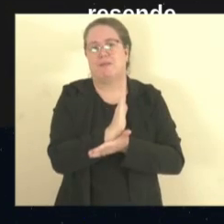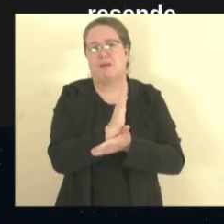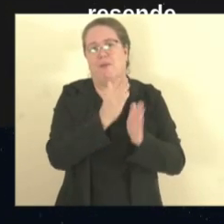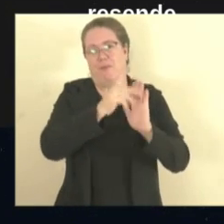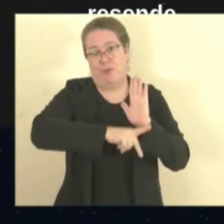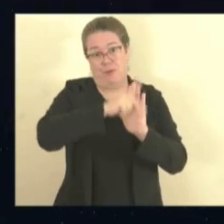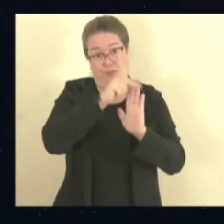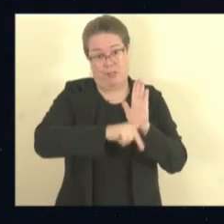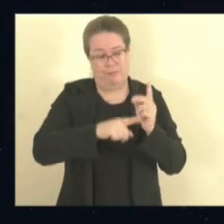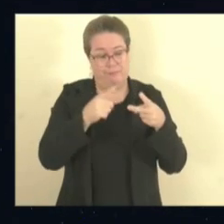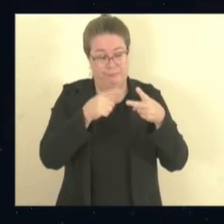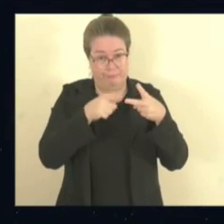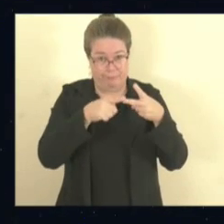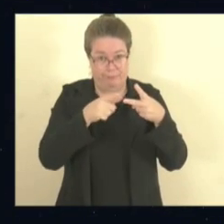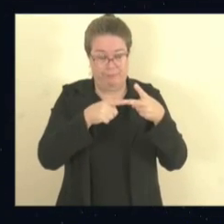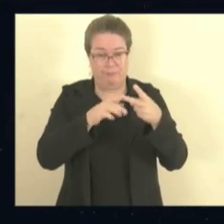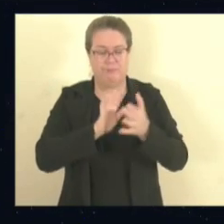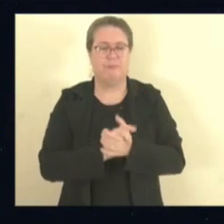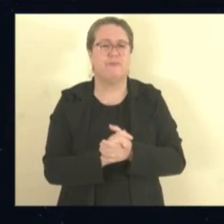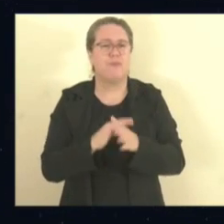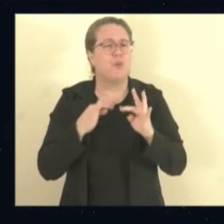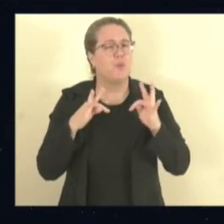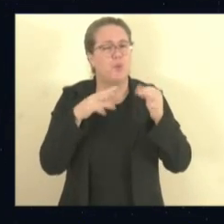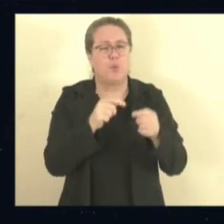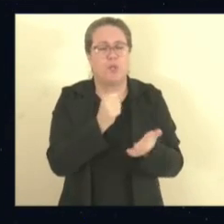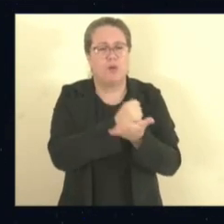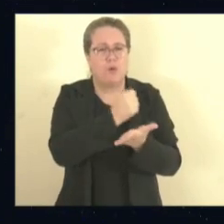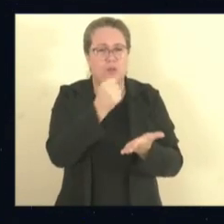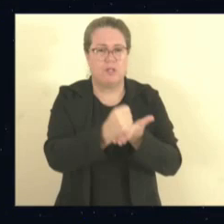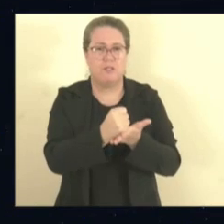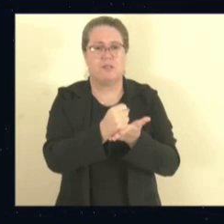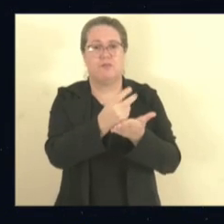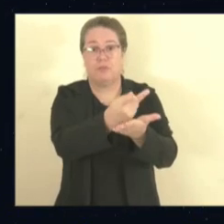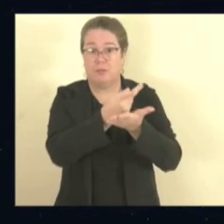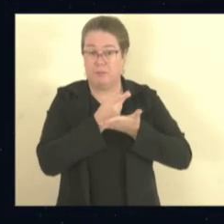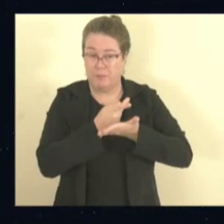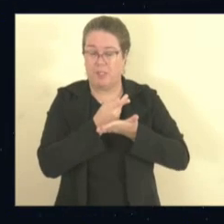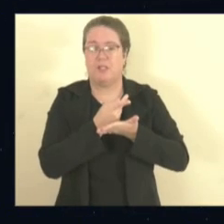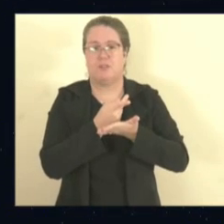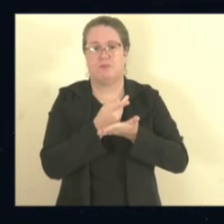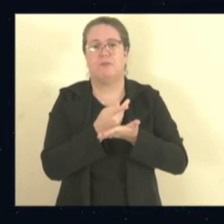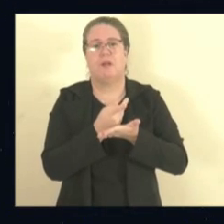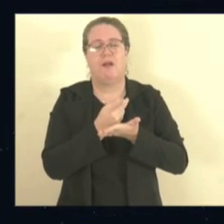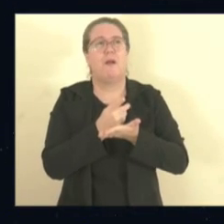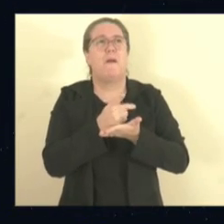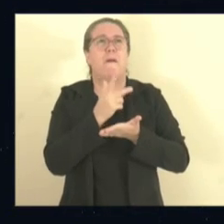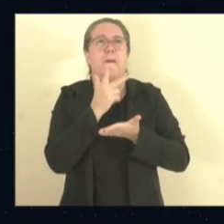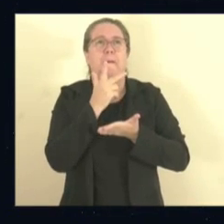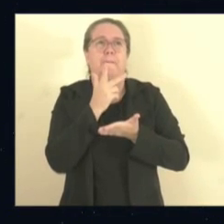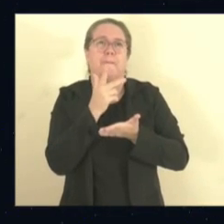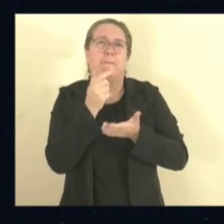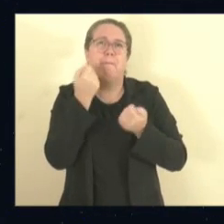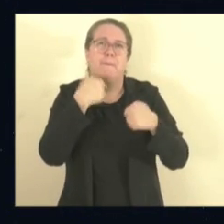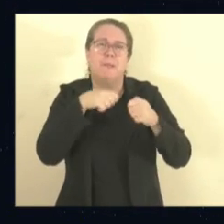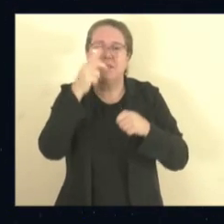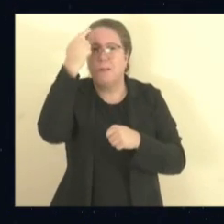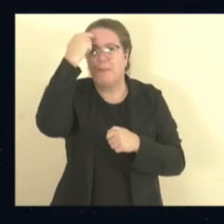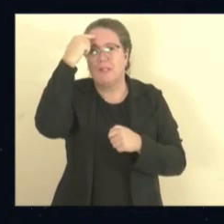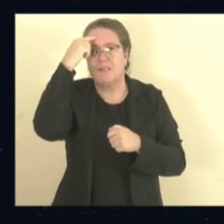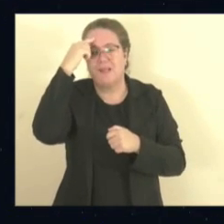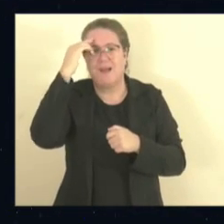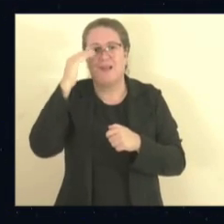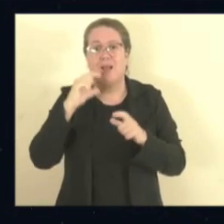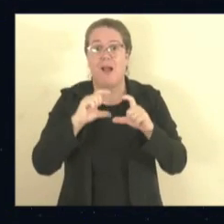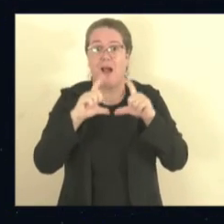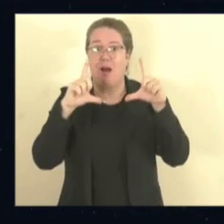motivo, toda contratação de empréstimo pressupõe um aumento da dívida futura. Ah, mas o juro é